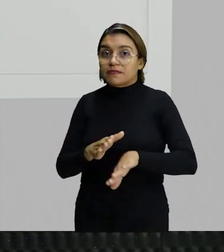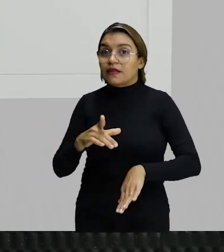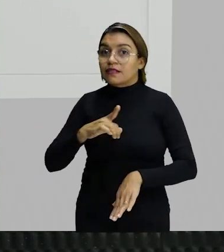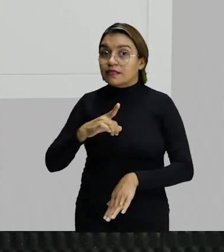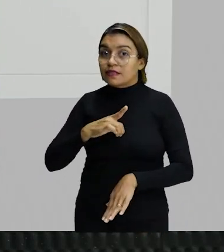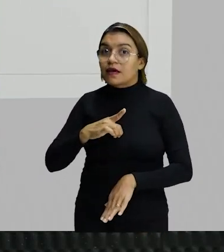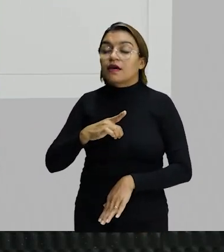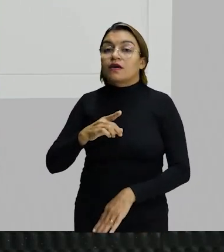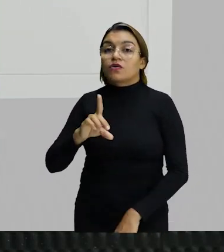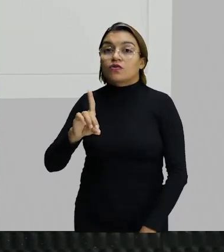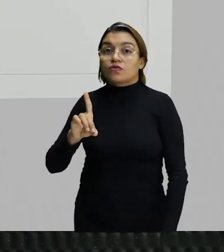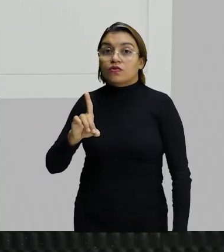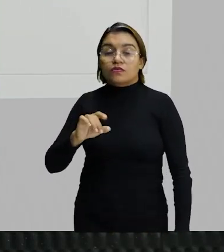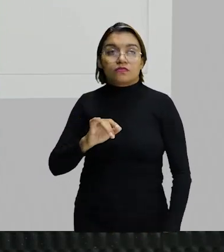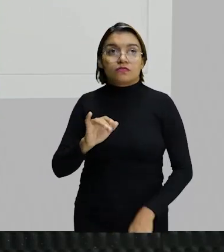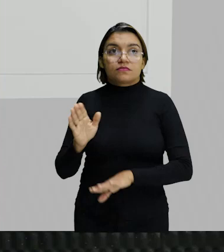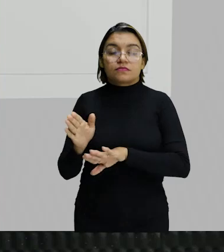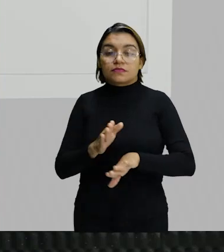silogismo indutivo.